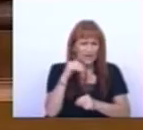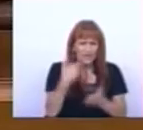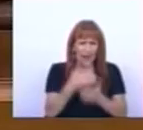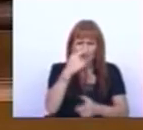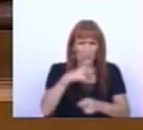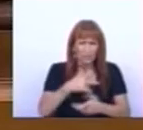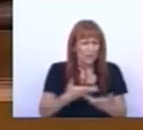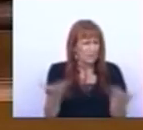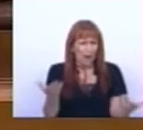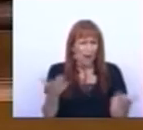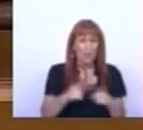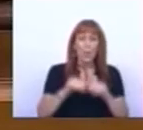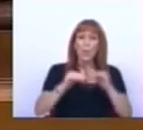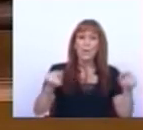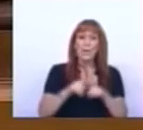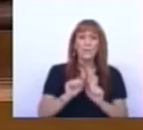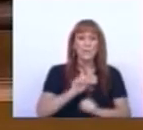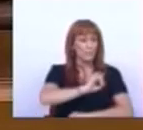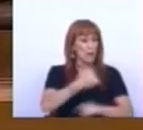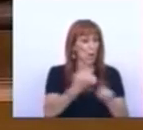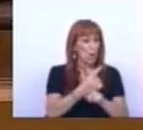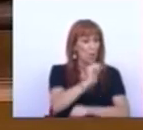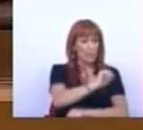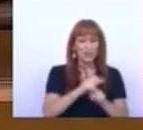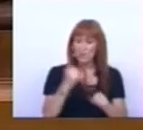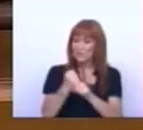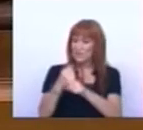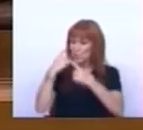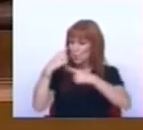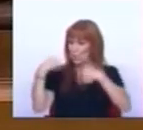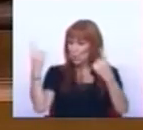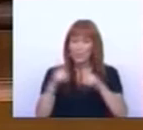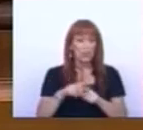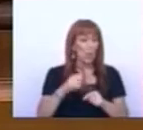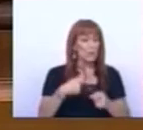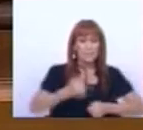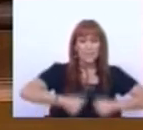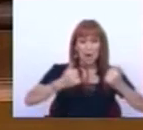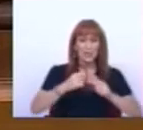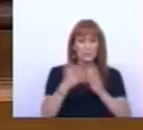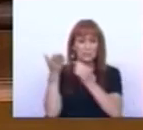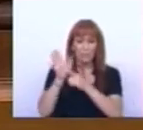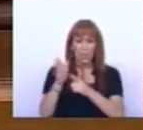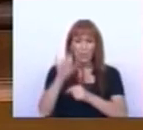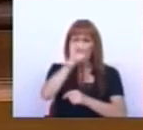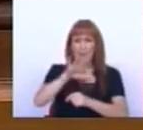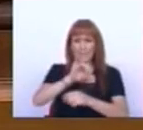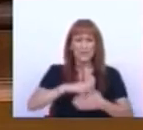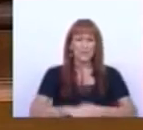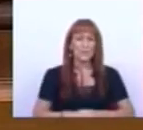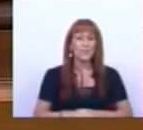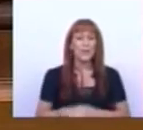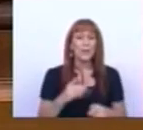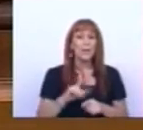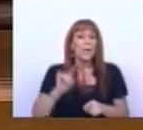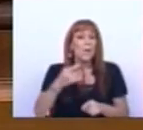para os portugueses, ao nível do seu poder de compra, dos serviços públicos ou de melhores padrões ambientais.